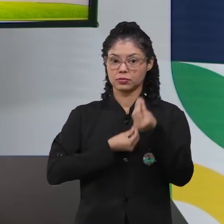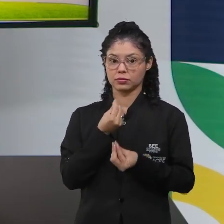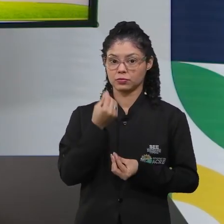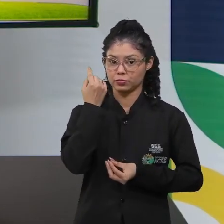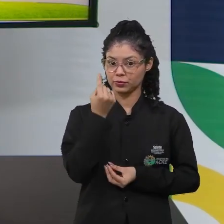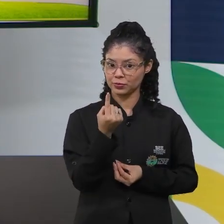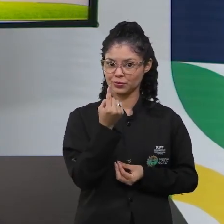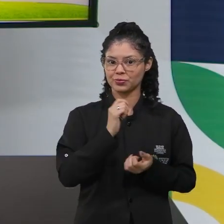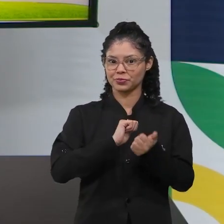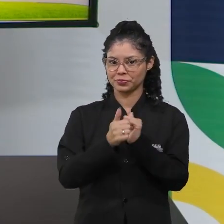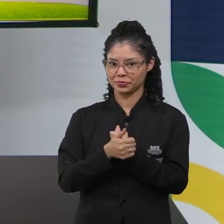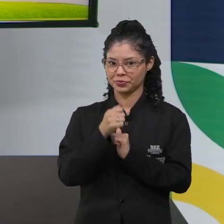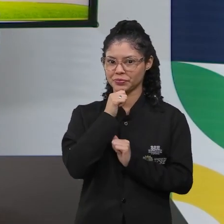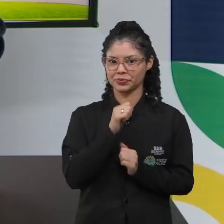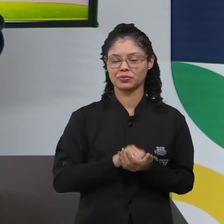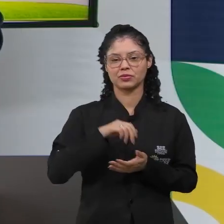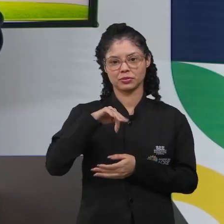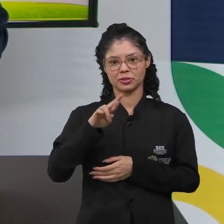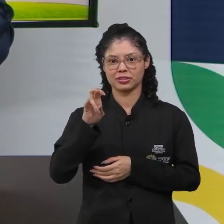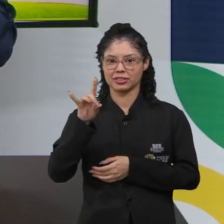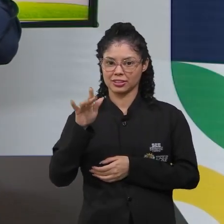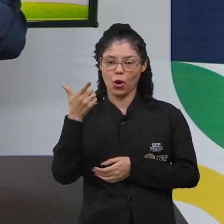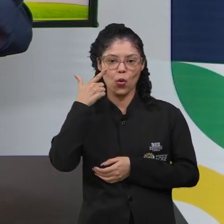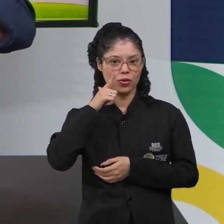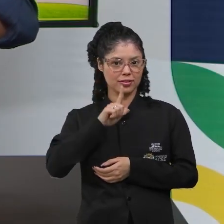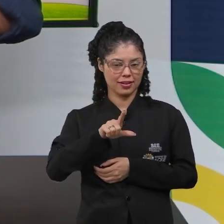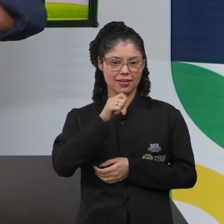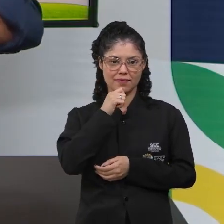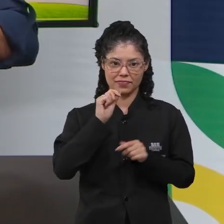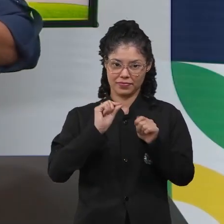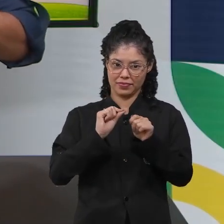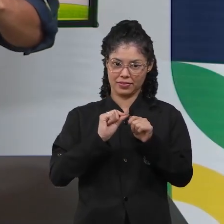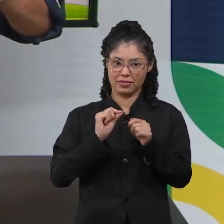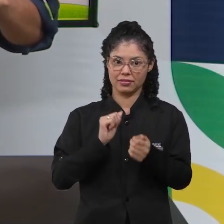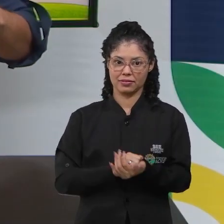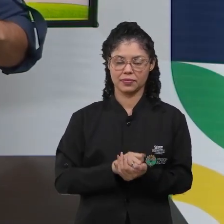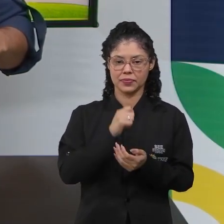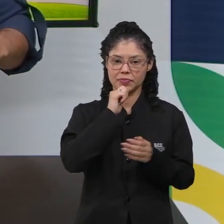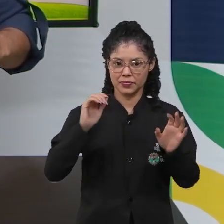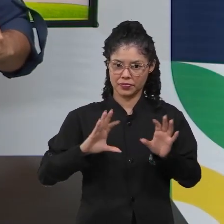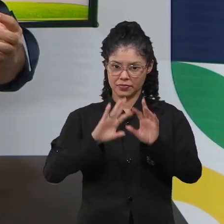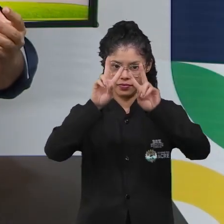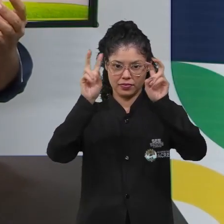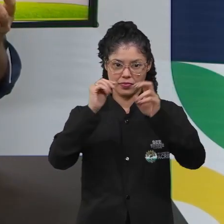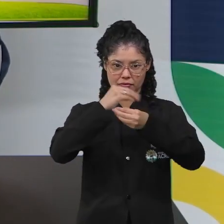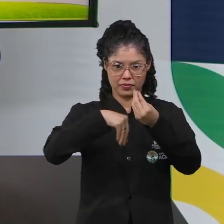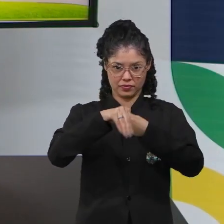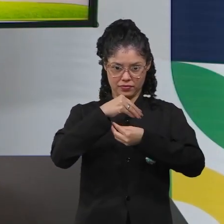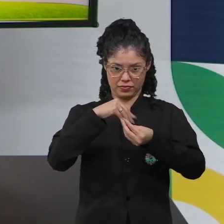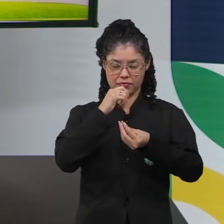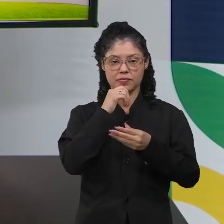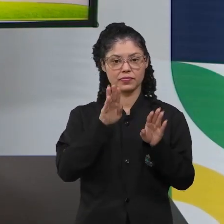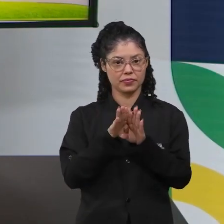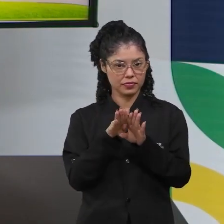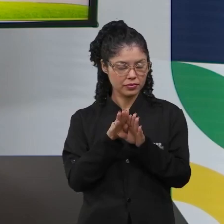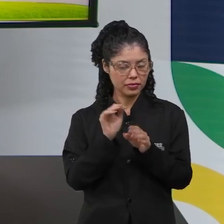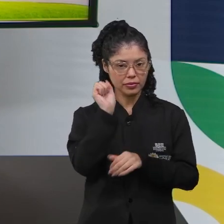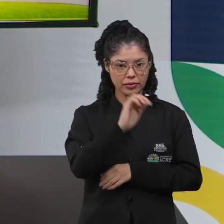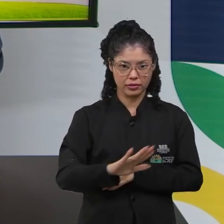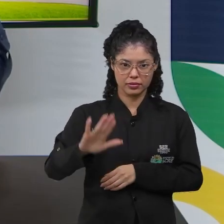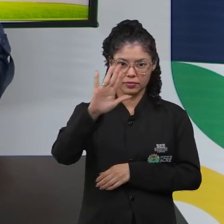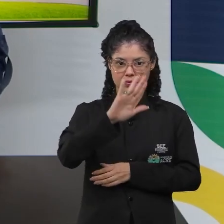um esporte, uma modalidade, ele consegue fazer esse aceno e envolver a todas as